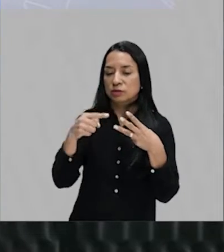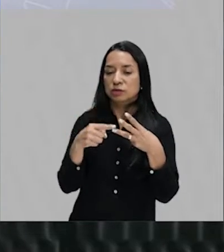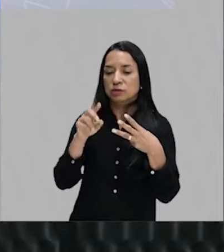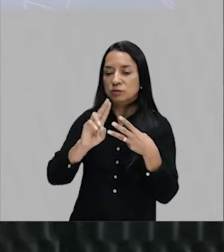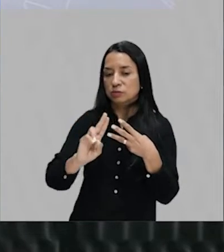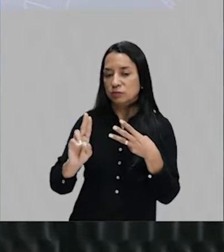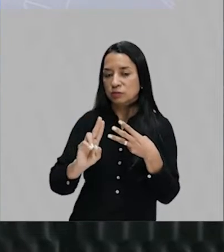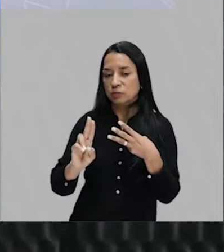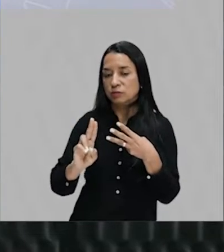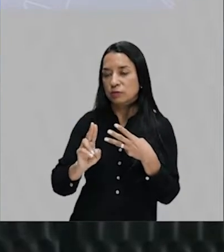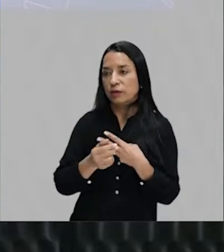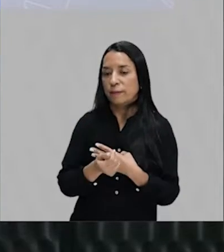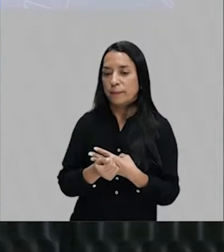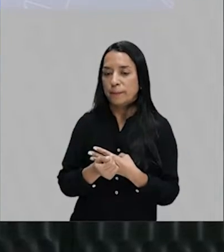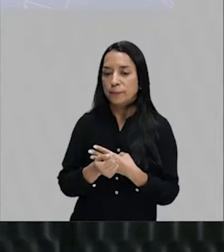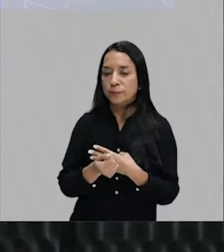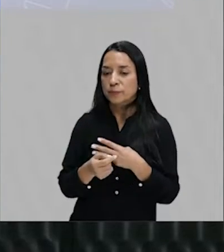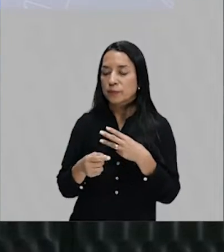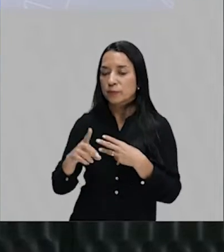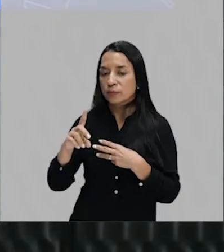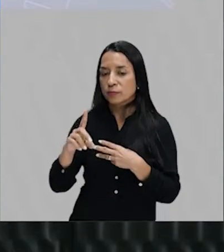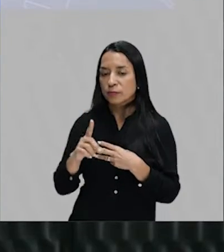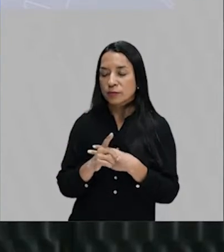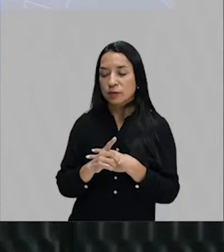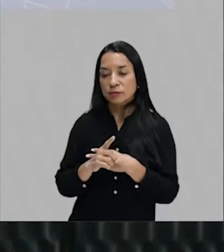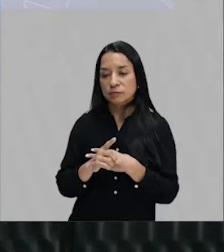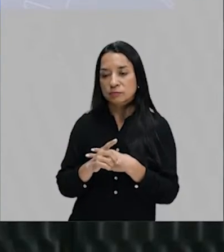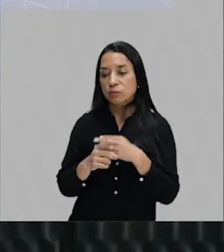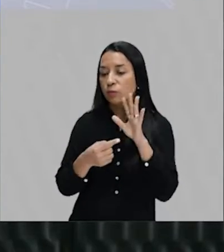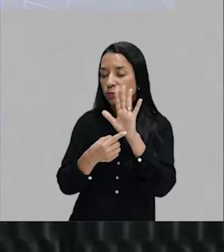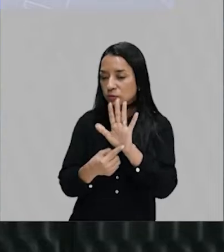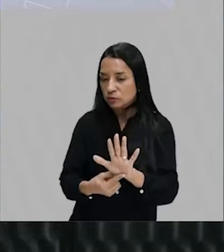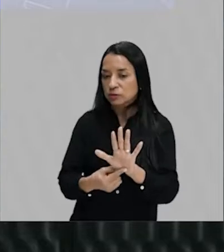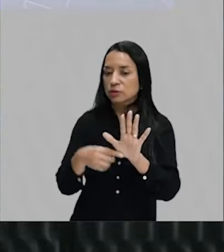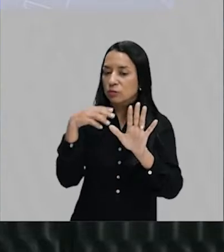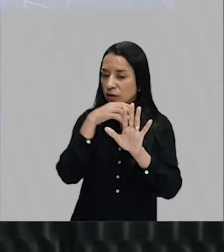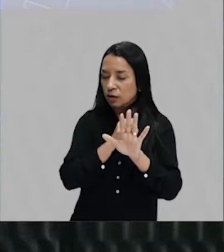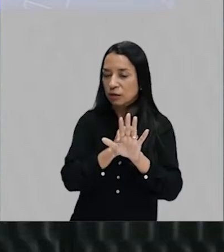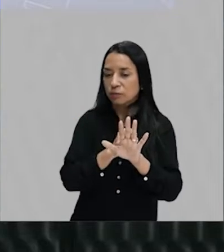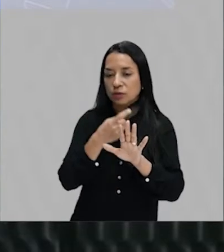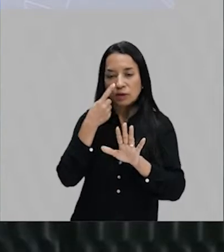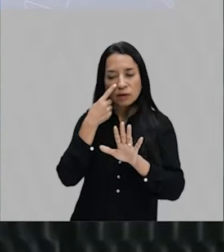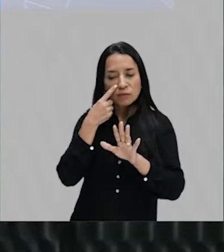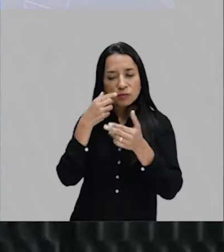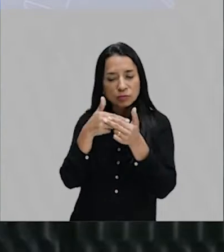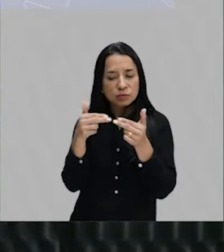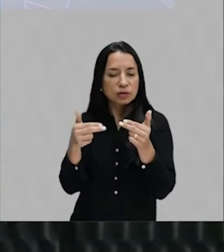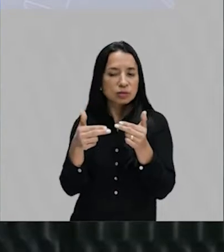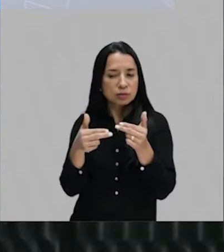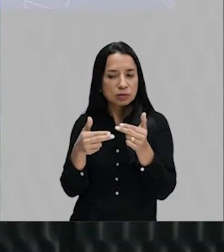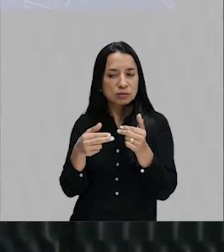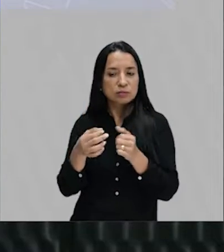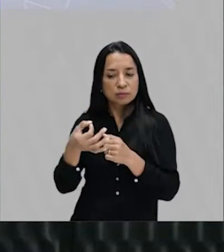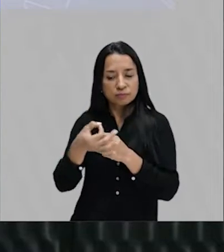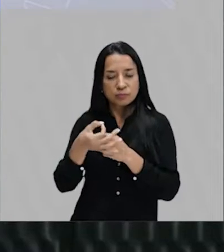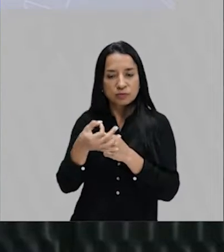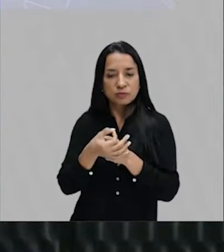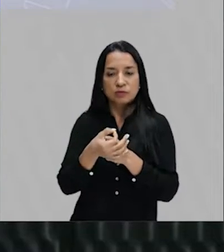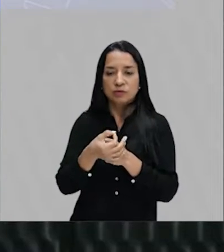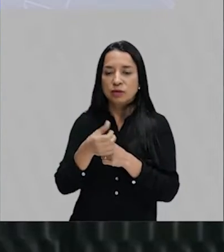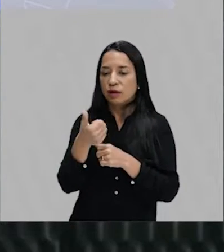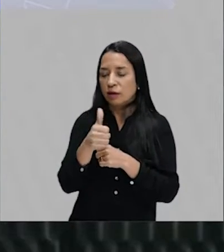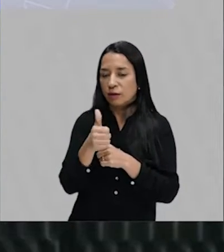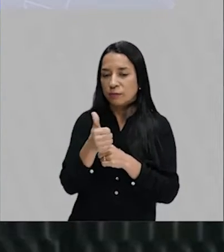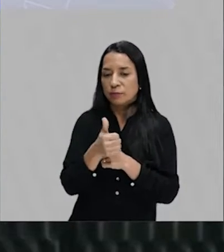elas são chamadas de propriedades de demonstração imediata que analisando os elementos é suficiente tá com exceção da primeira